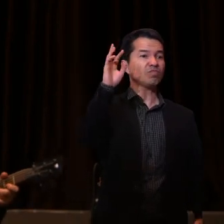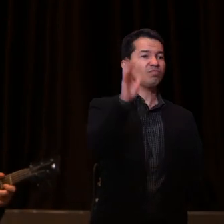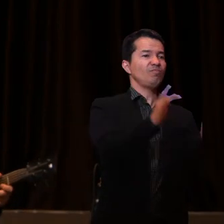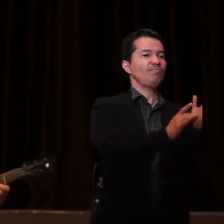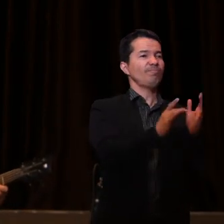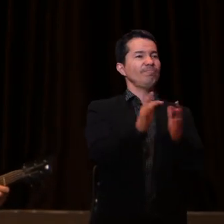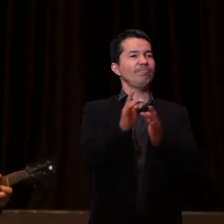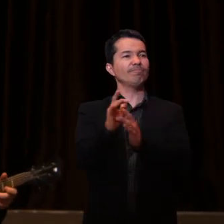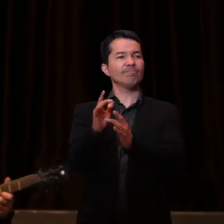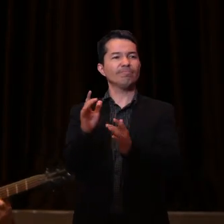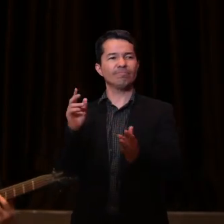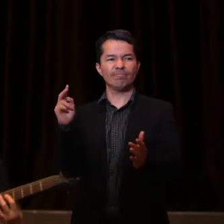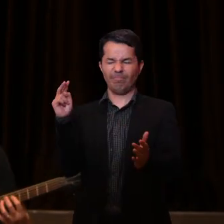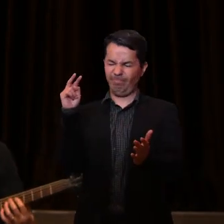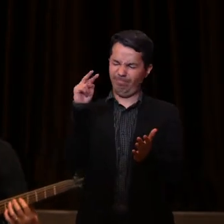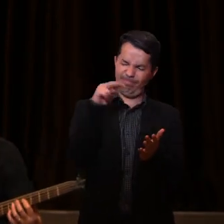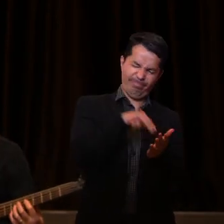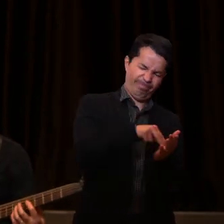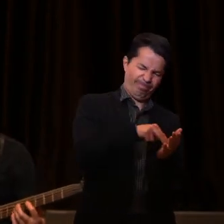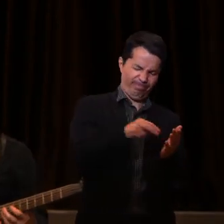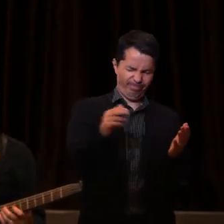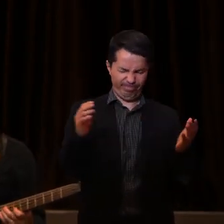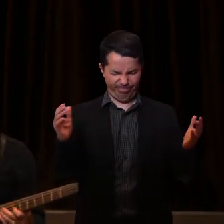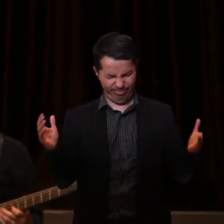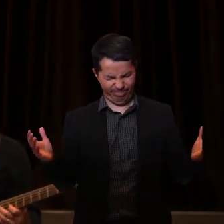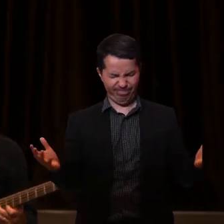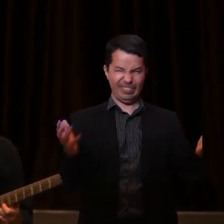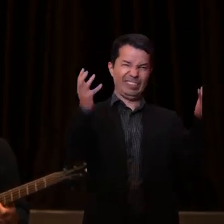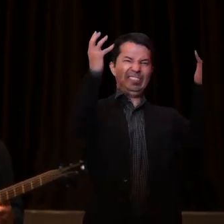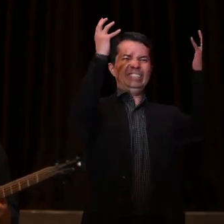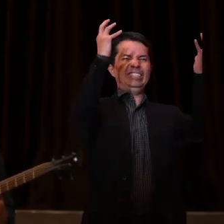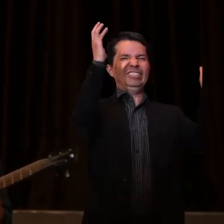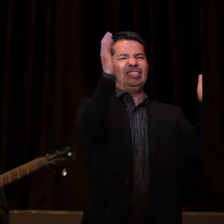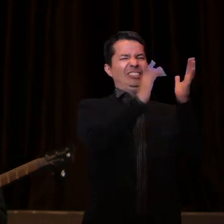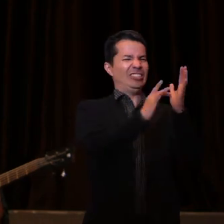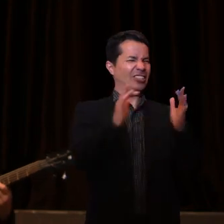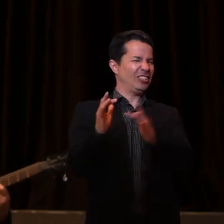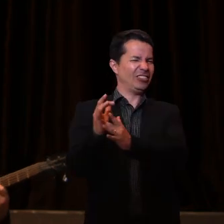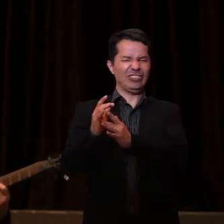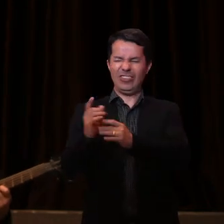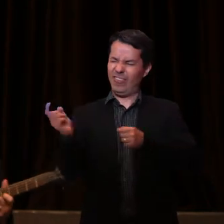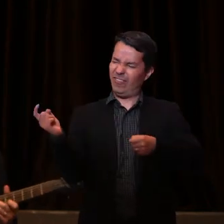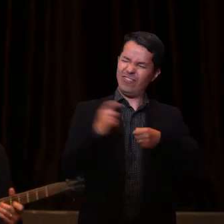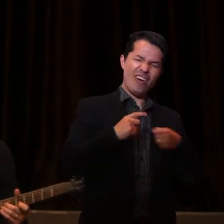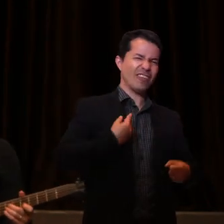Ele ressuscitou dentre os mortos, Ele está vivo, aleluia!